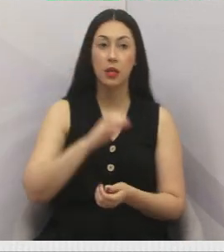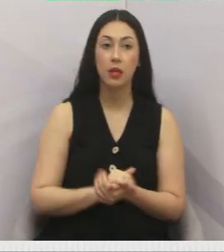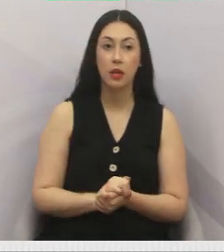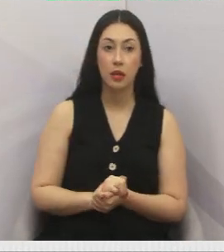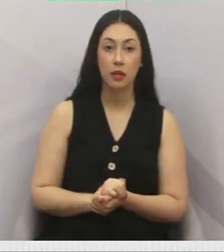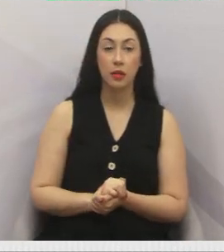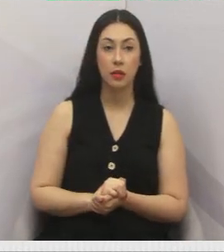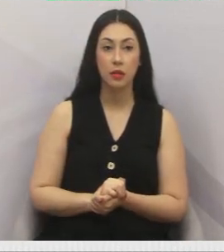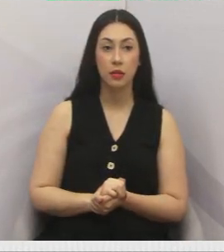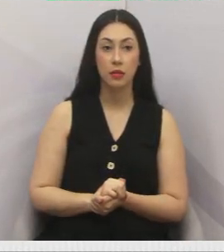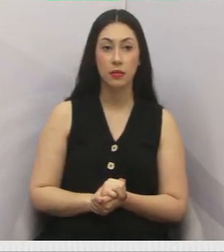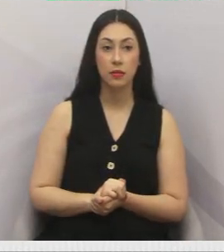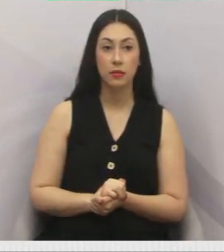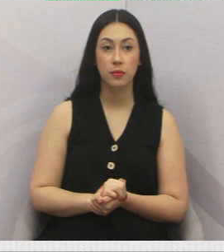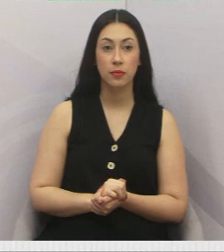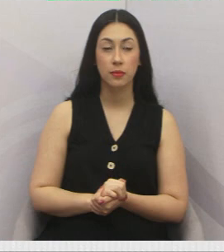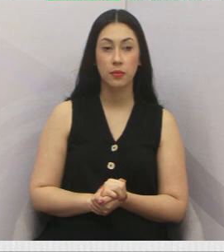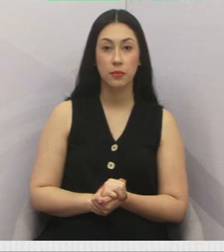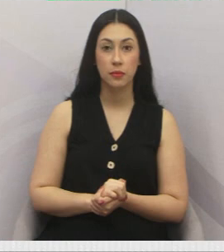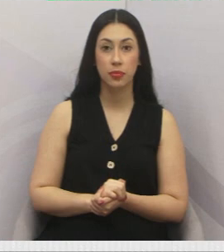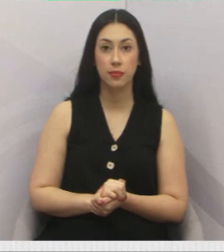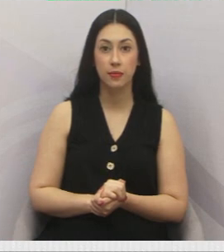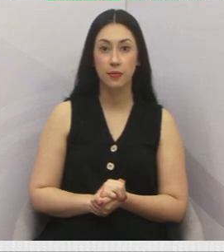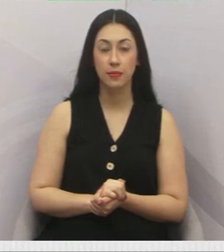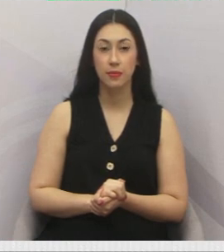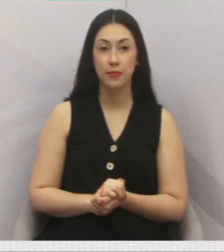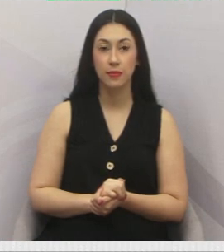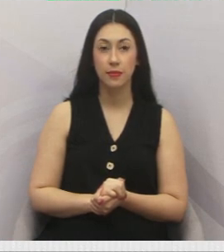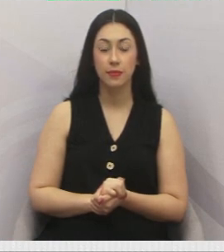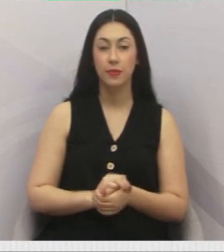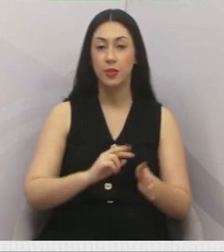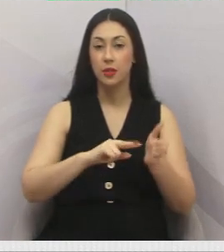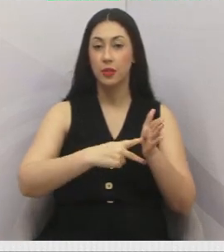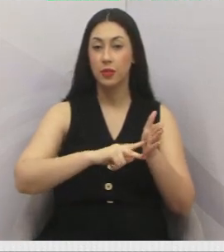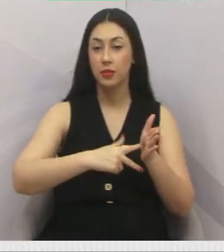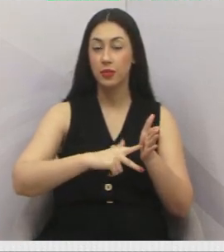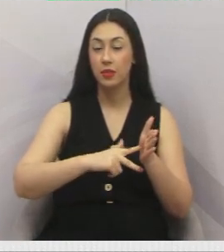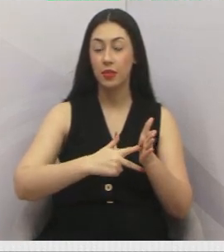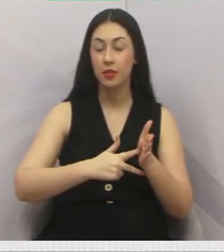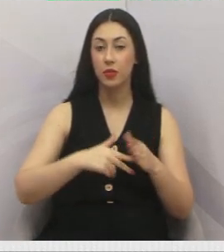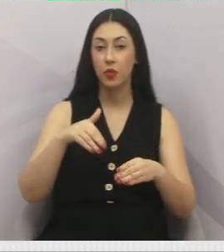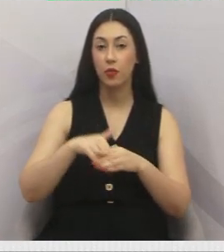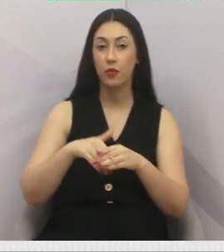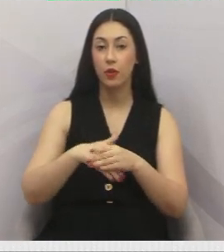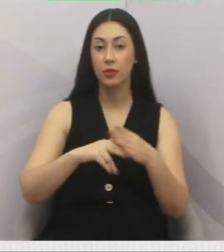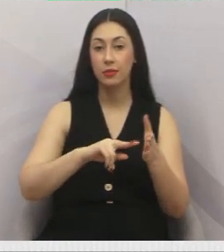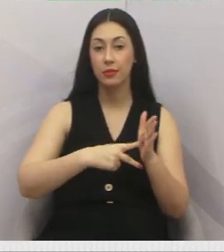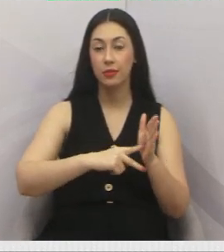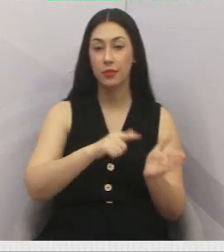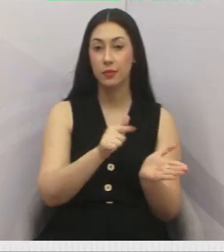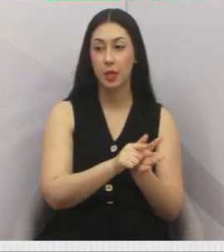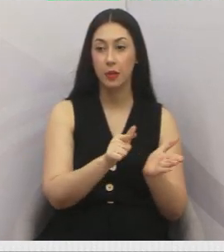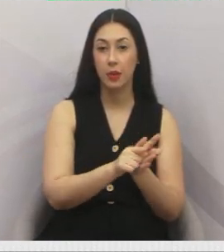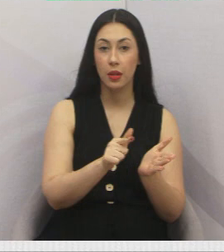e Agroecologia Urbana. Entidade de Classe Sindical, um voto para Sindicato dos